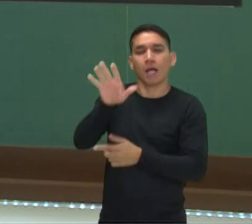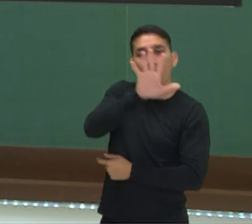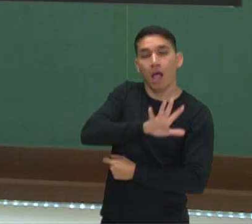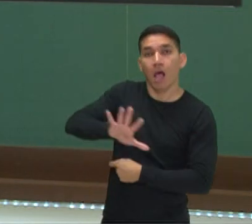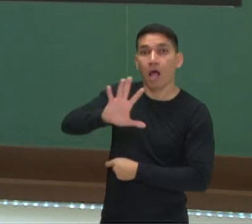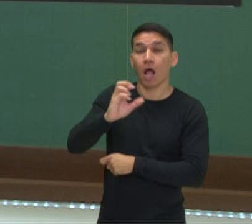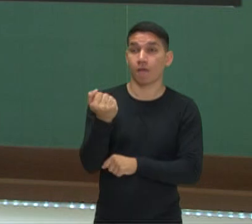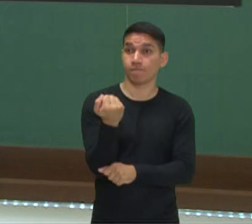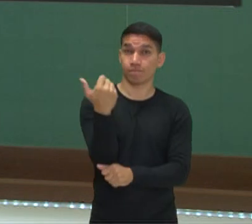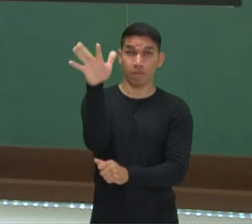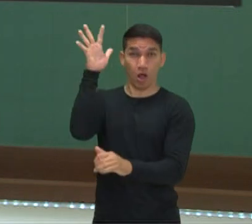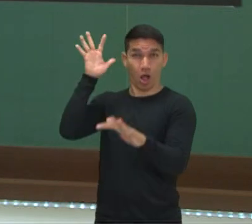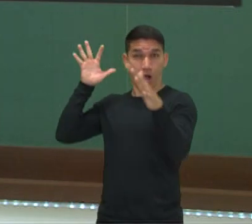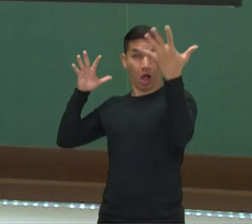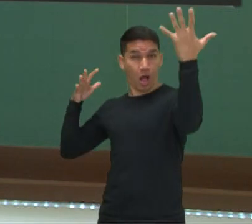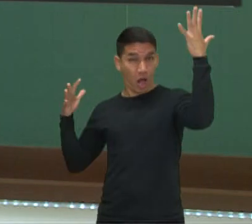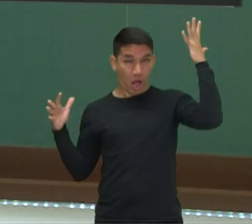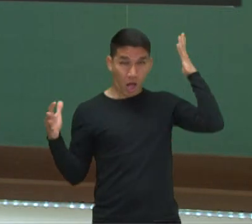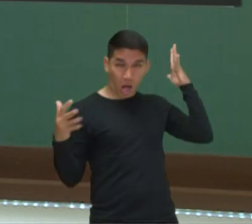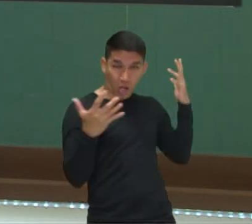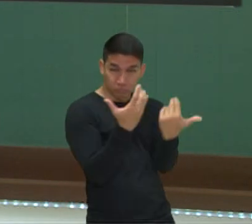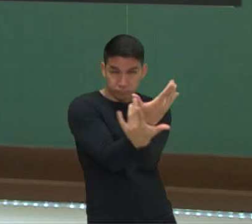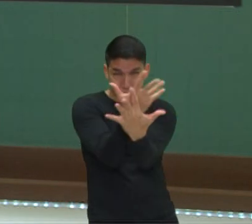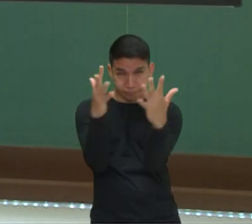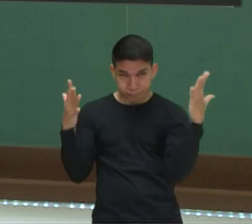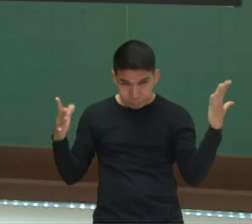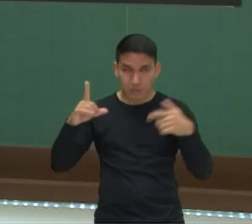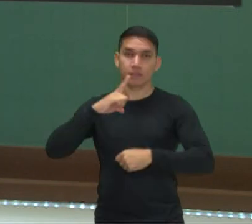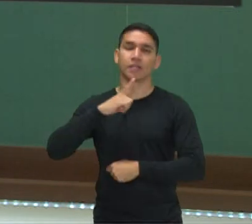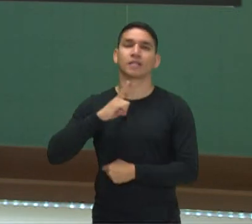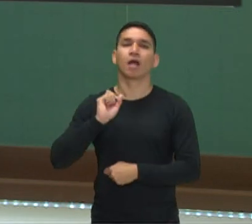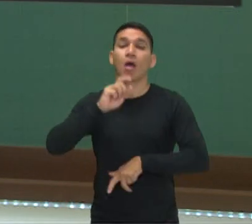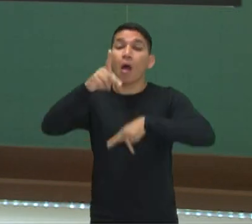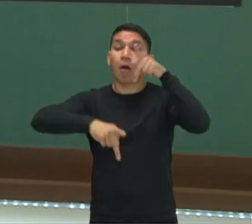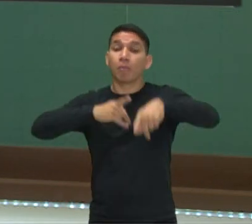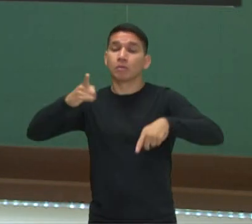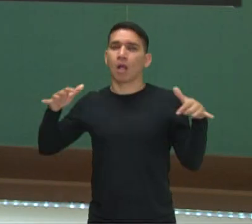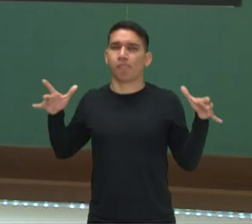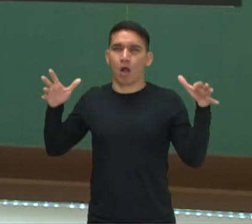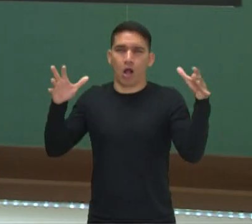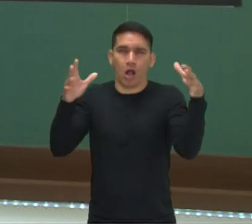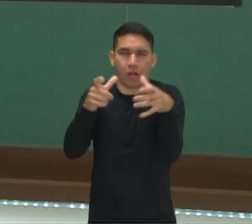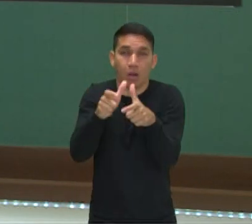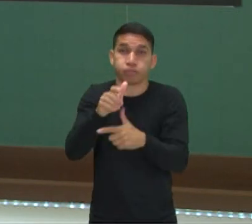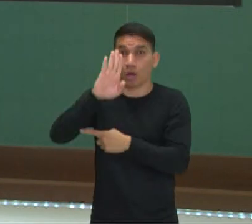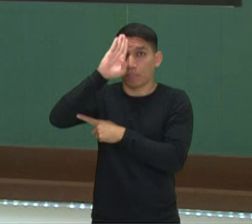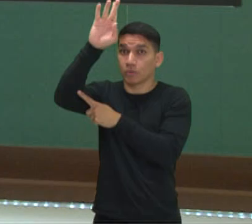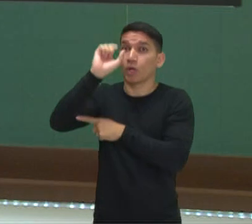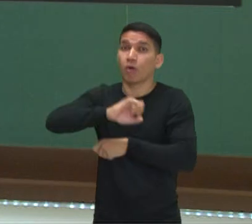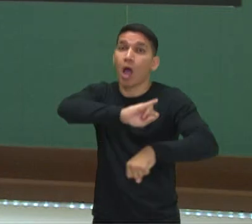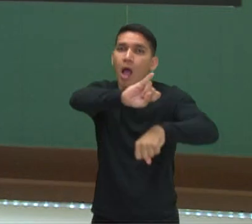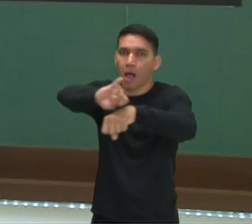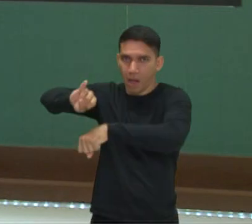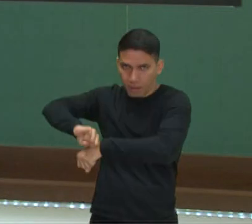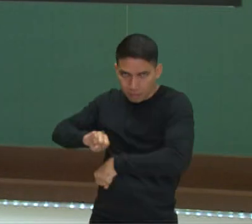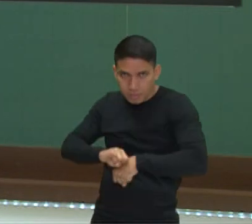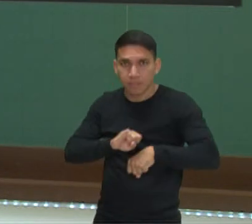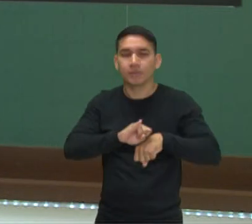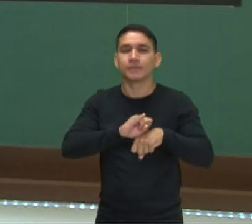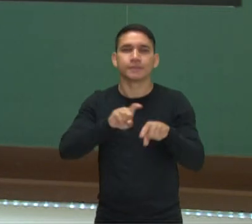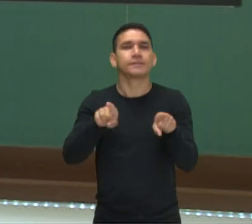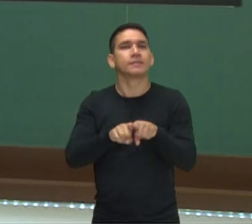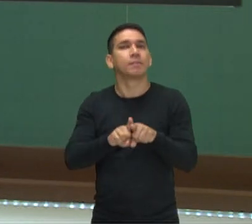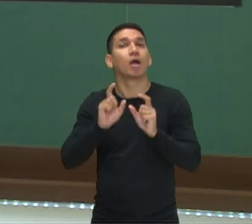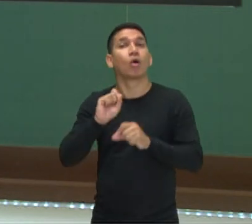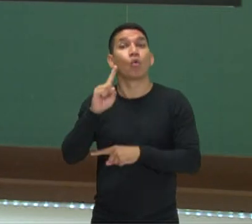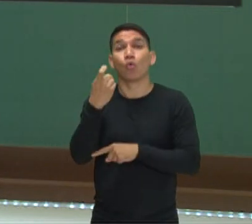floresta enorme, densa, presente, que a população está concentrada principalmente nas capitais, então que